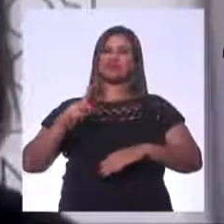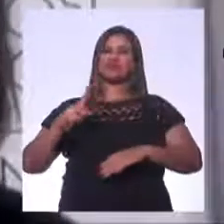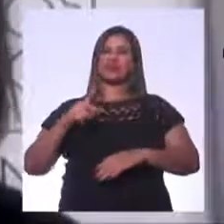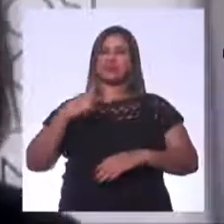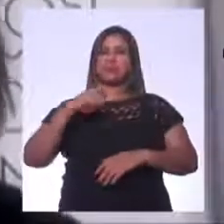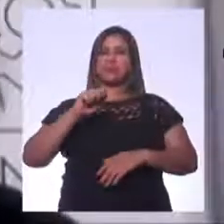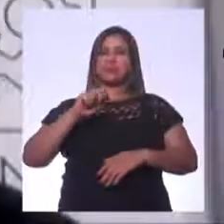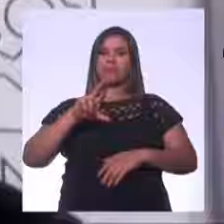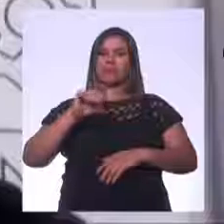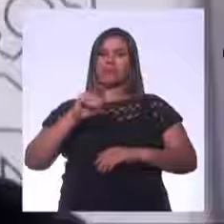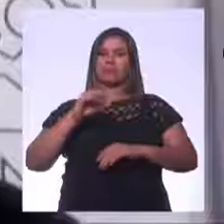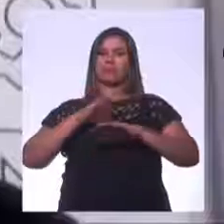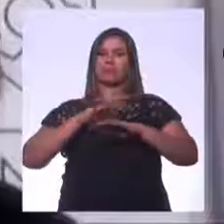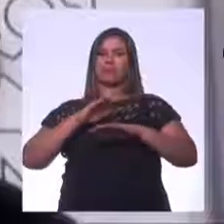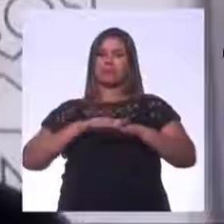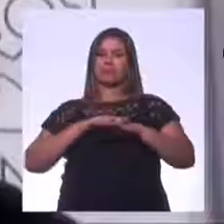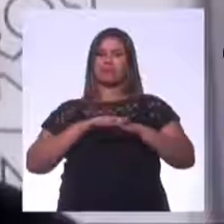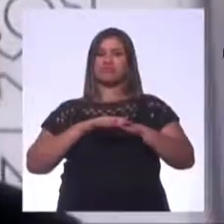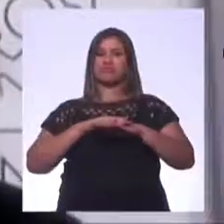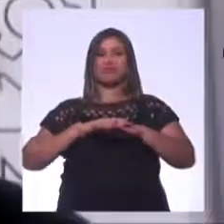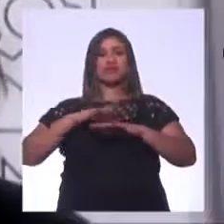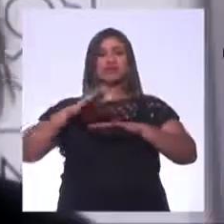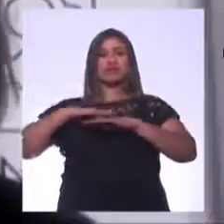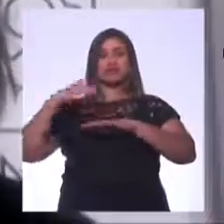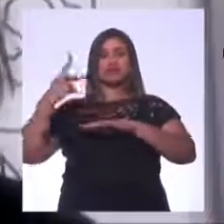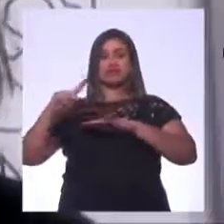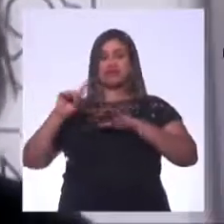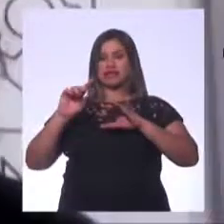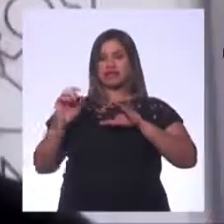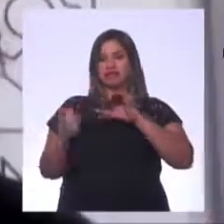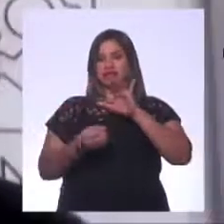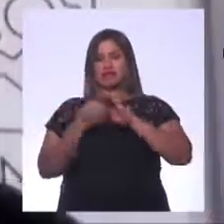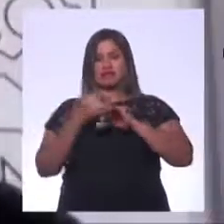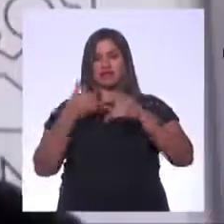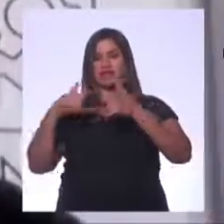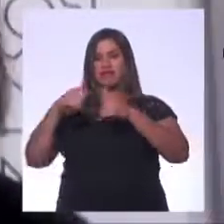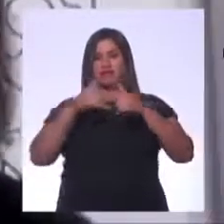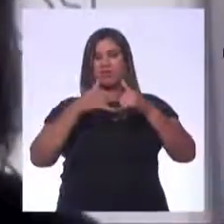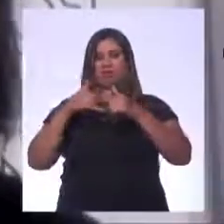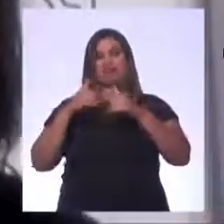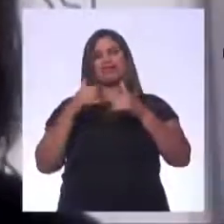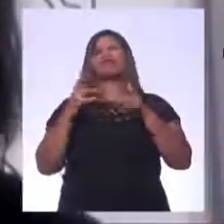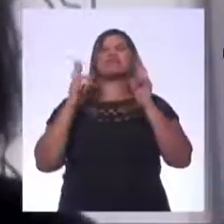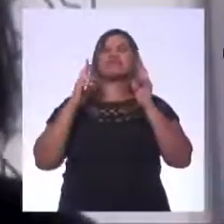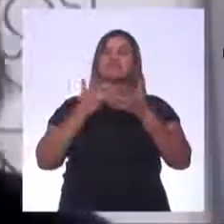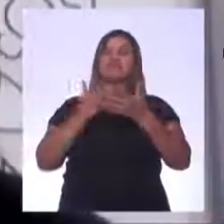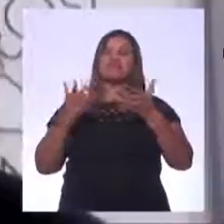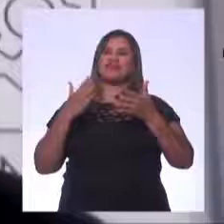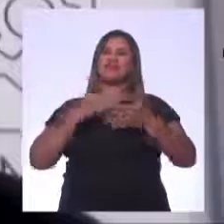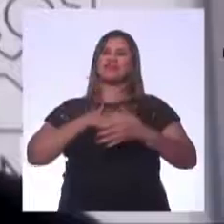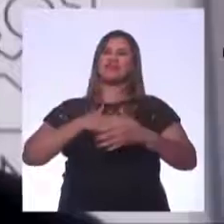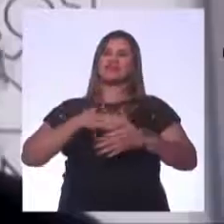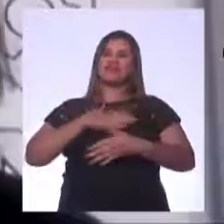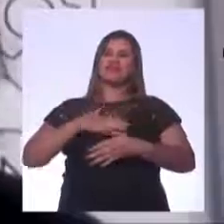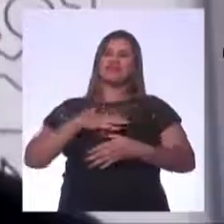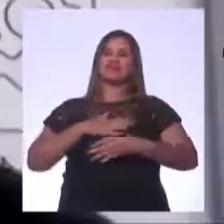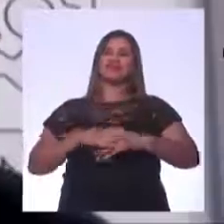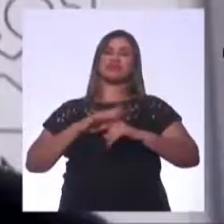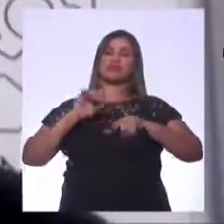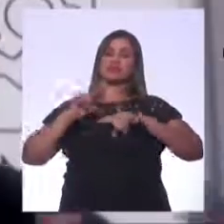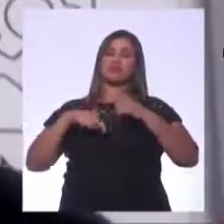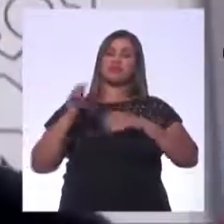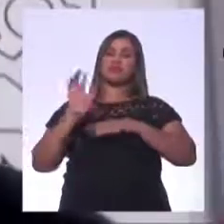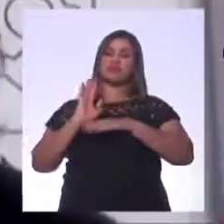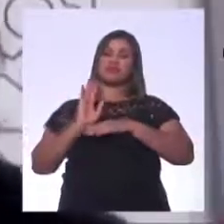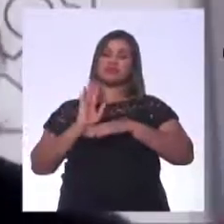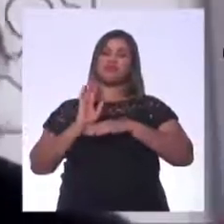Paulo produziu, e ele vai montar o circuito elétrico nesse vídeo. Eu espero que vocês curtam muito, e depois desse vídeo a gente vai